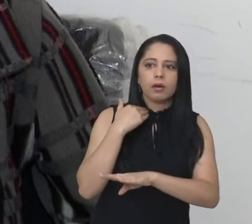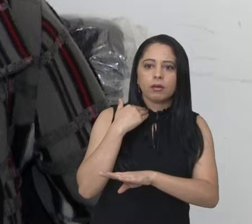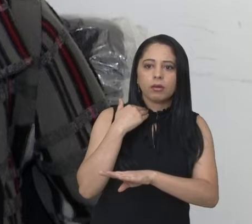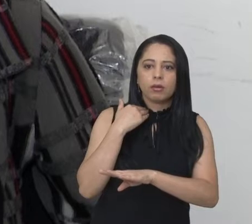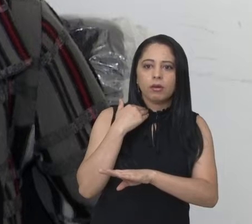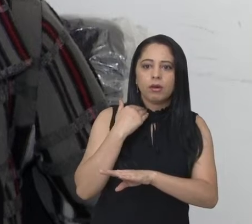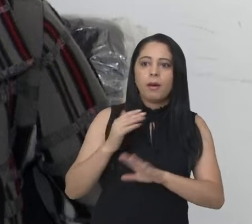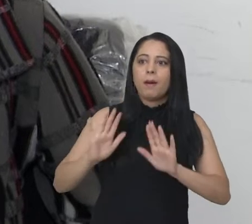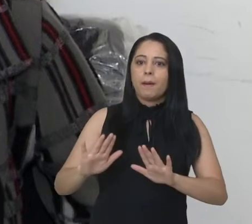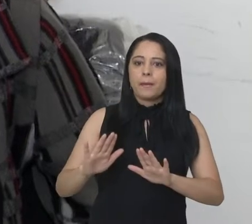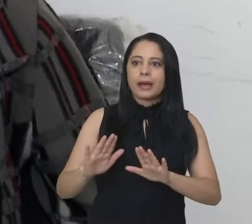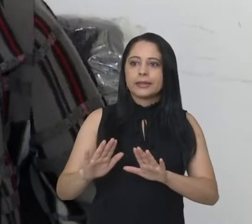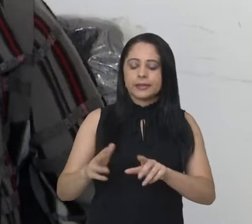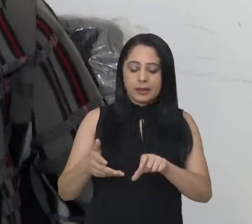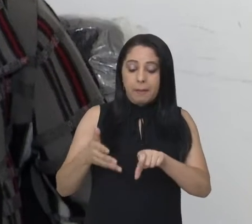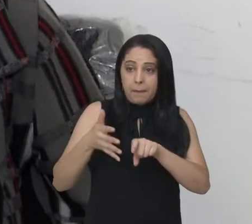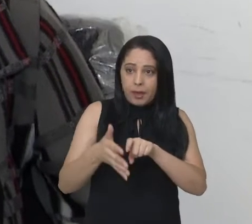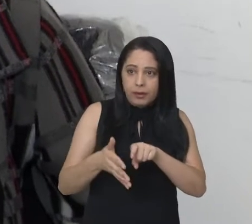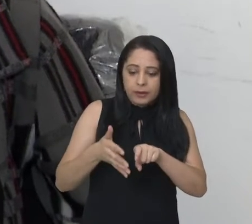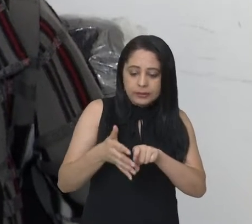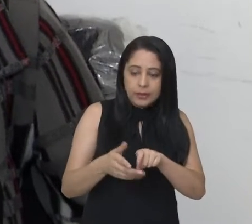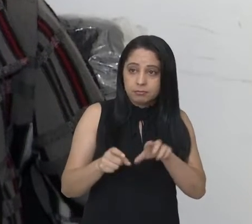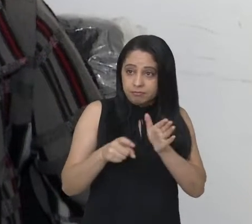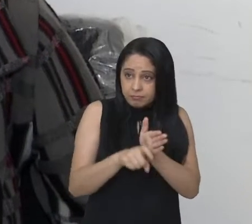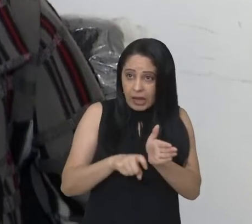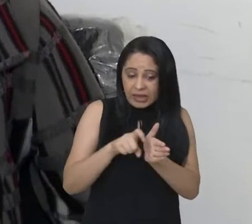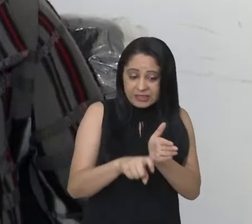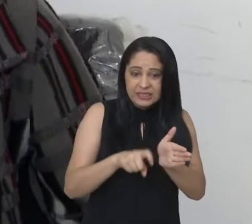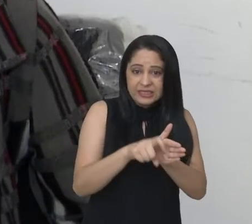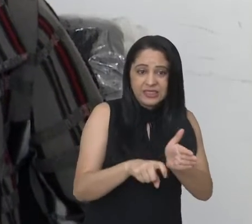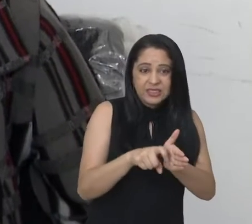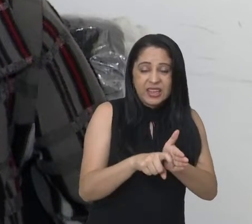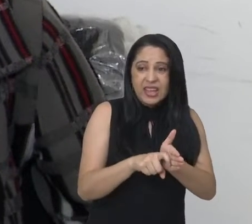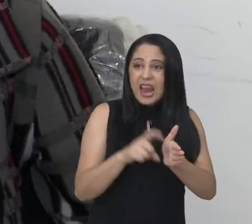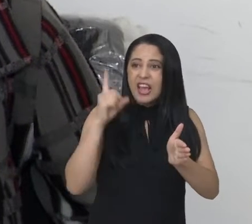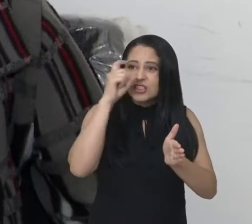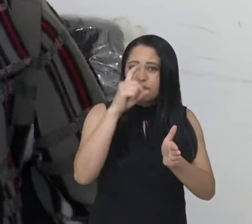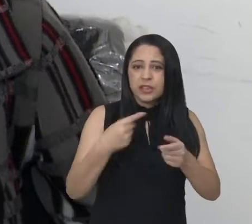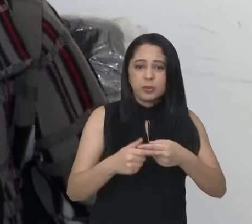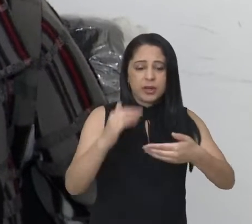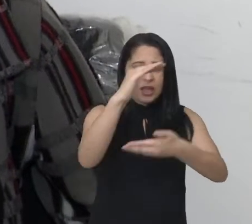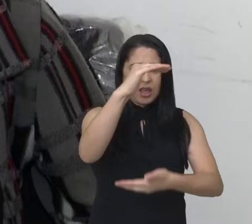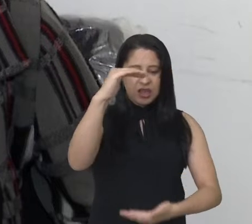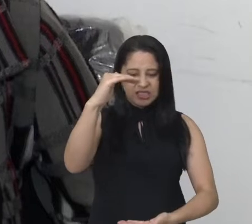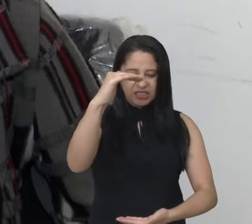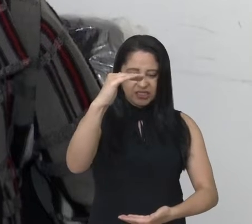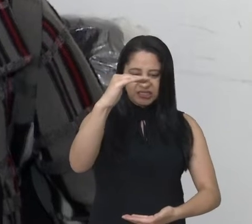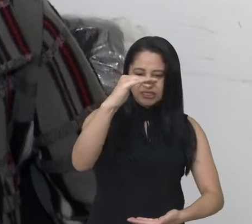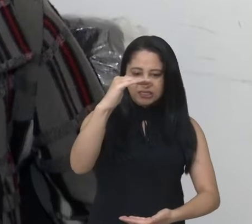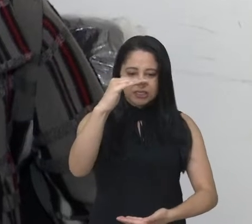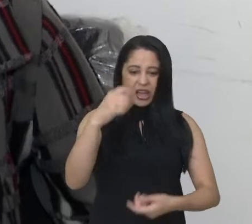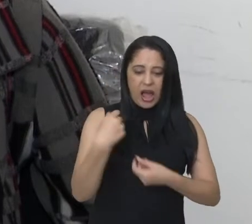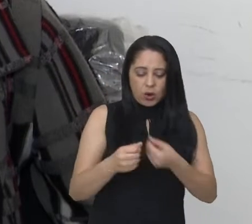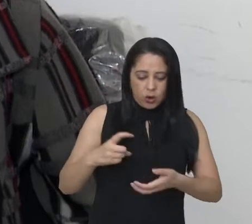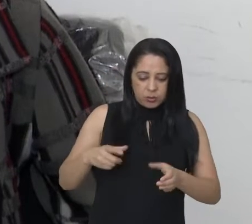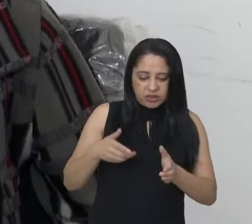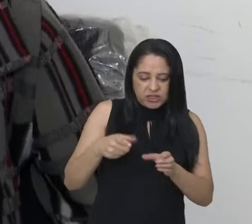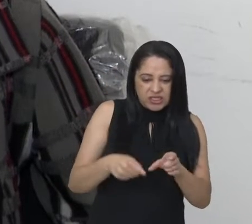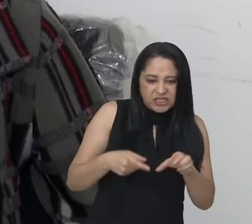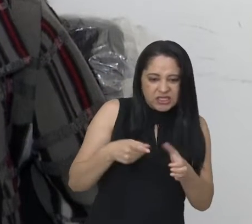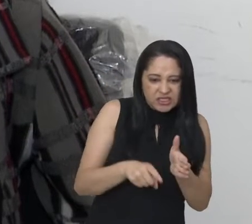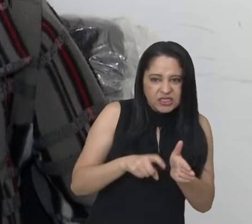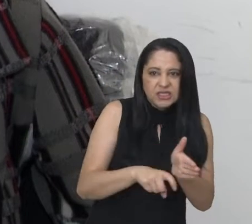vezes que eu vou no banco, a minha cadeira não entra embaixo do caixa, eu não consigo fazer o